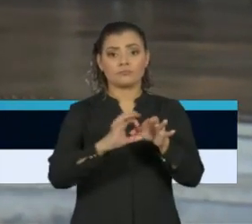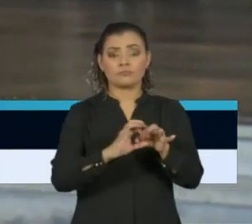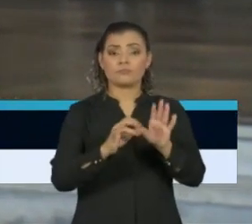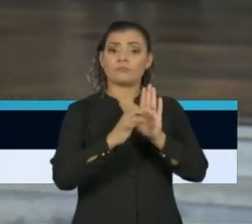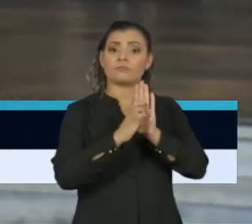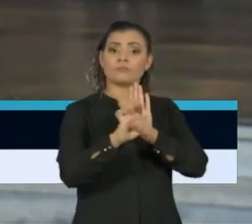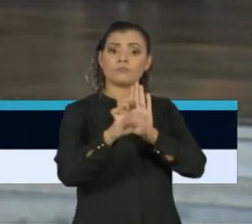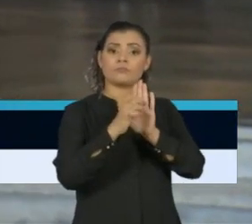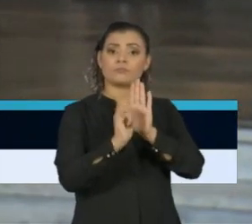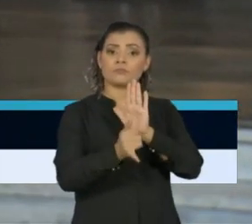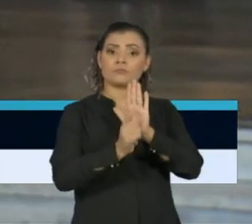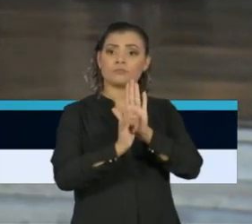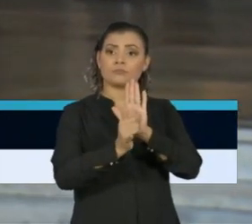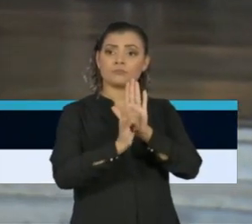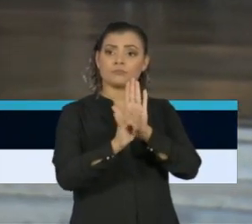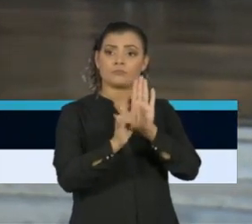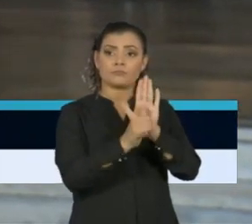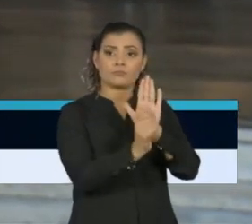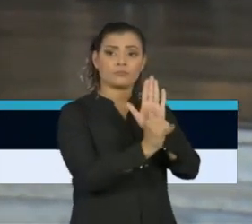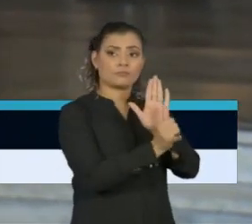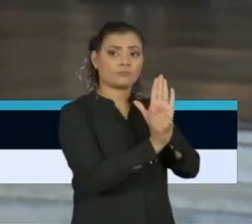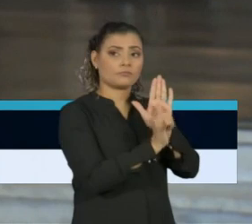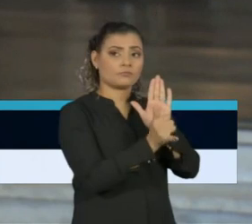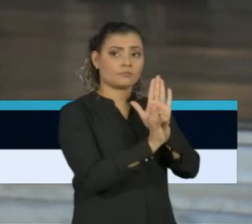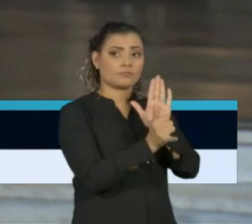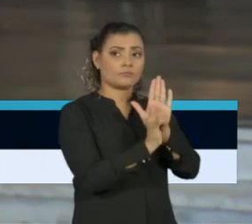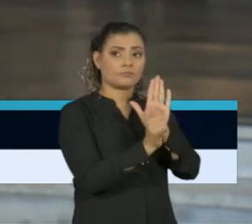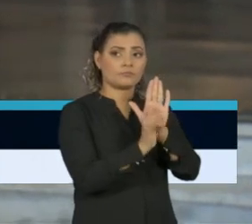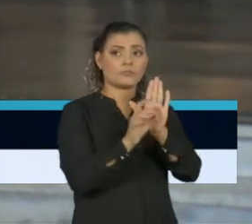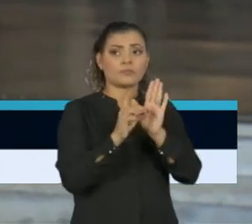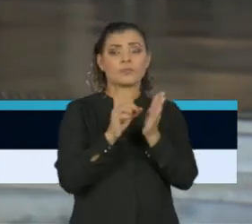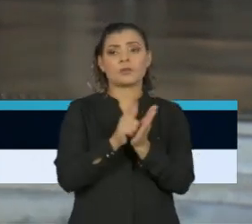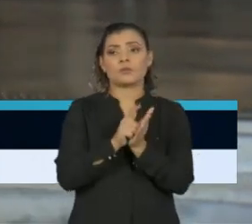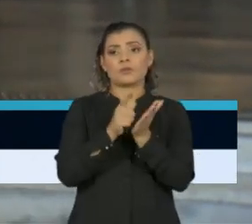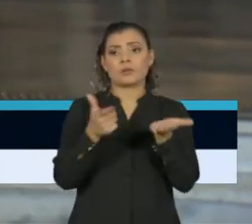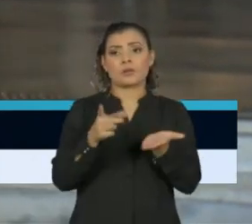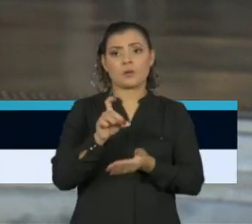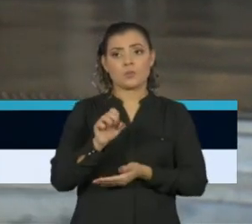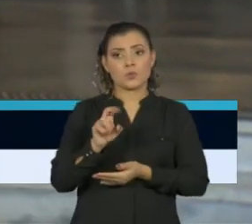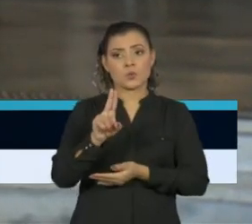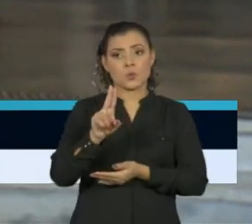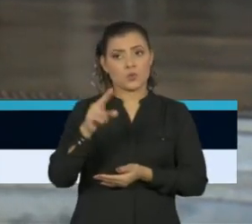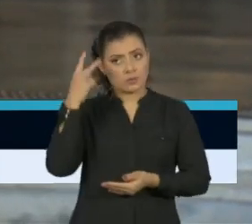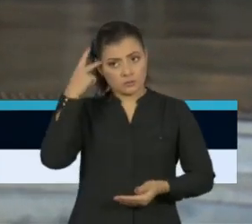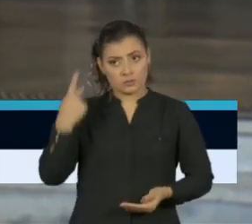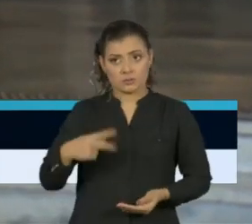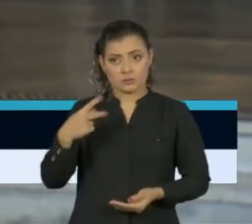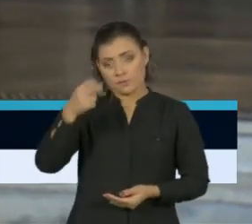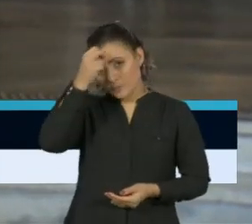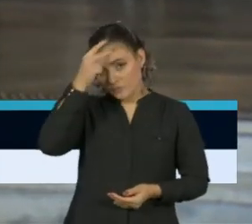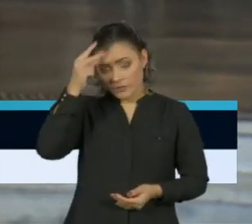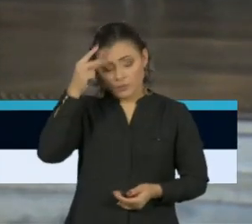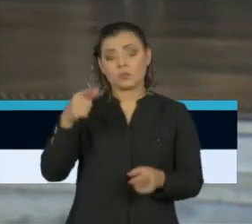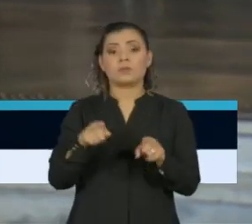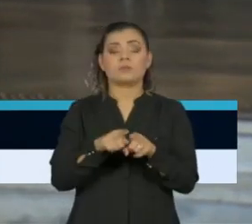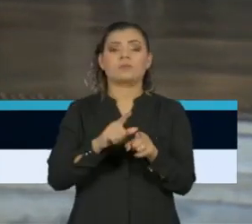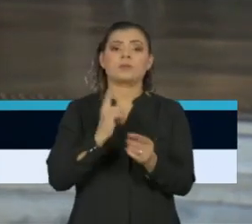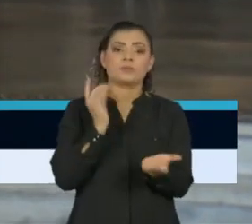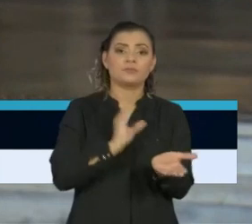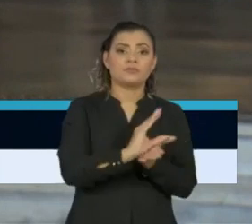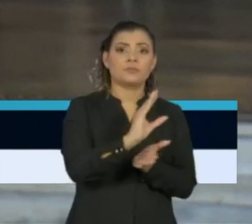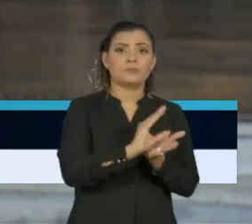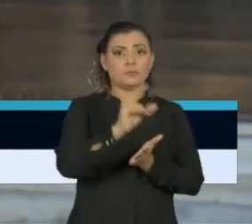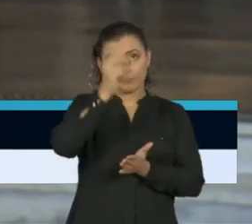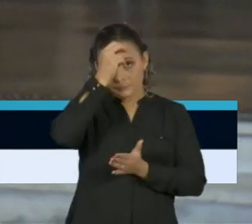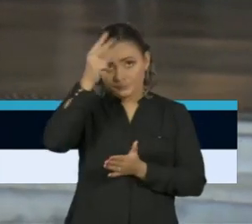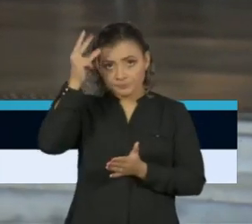foi publicado hoje no Diário Oficial do município. Trata-se de um investimento com recursos da